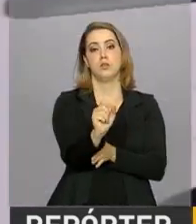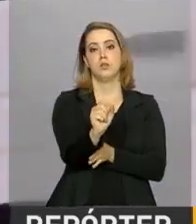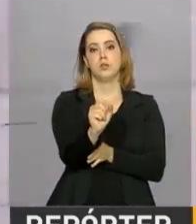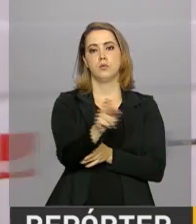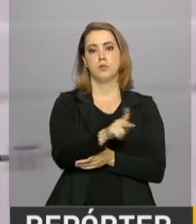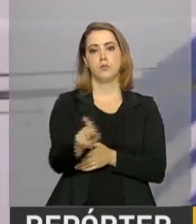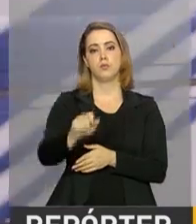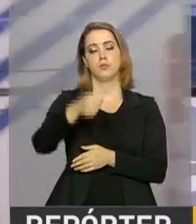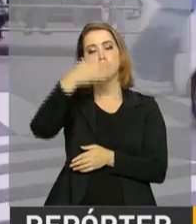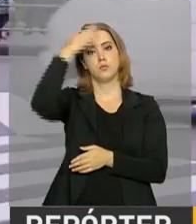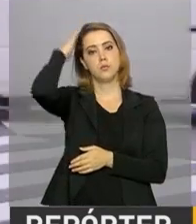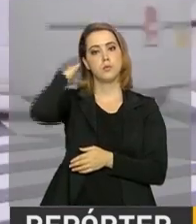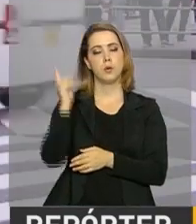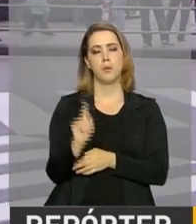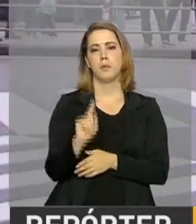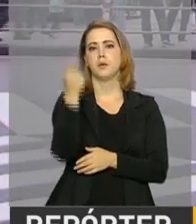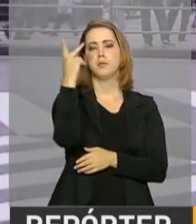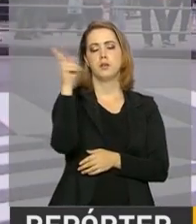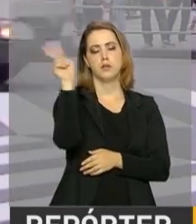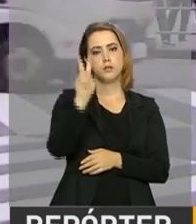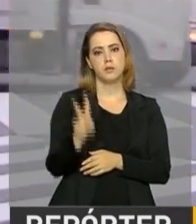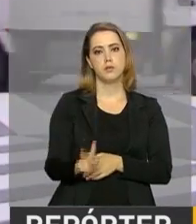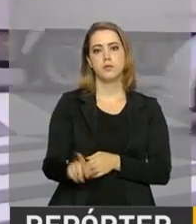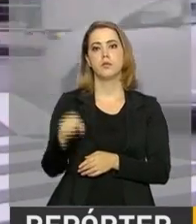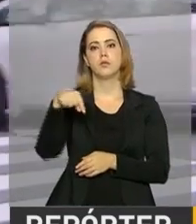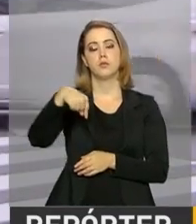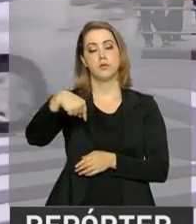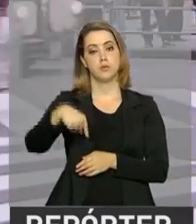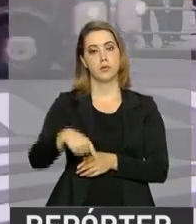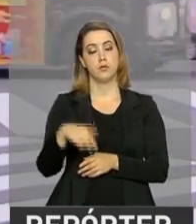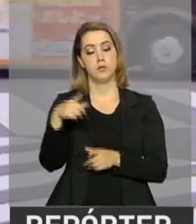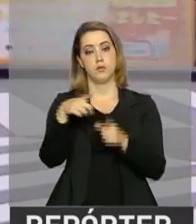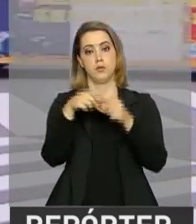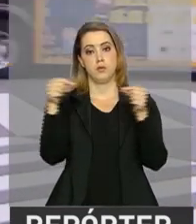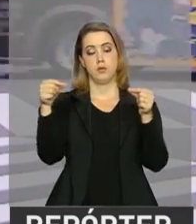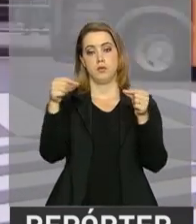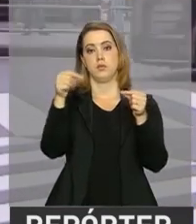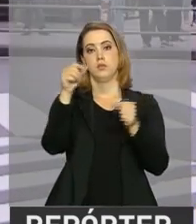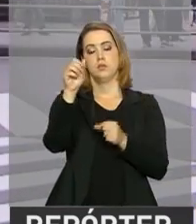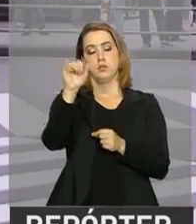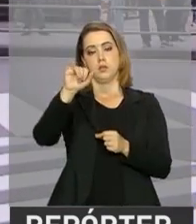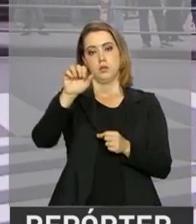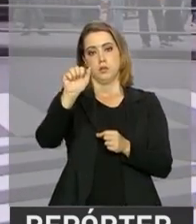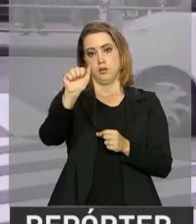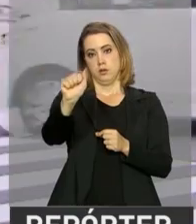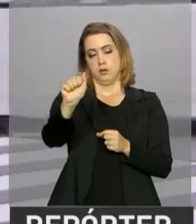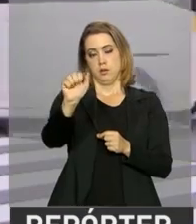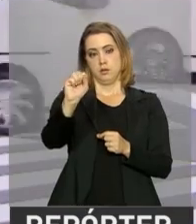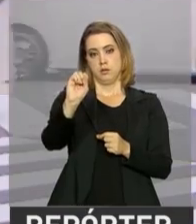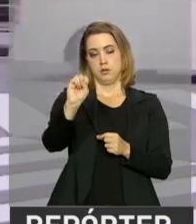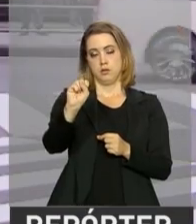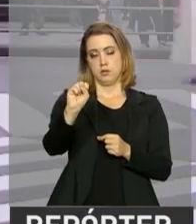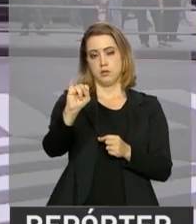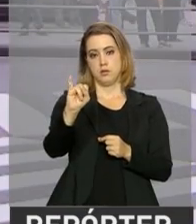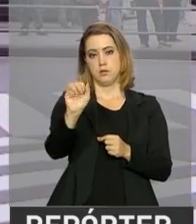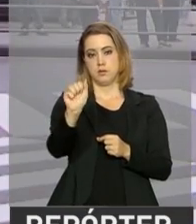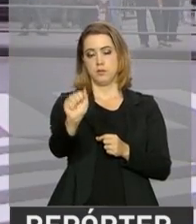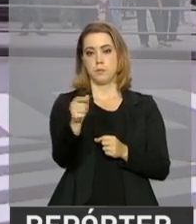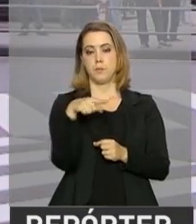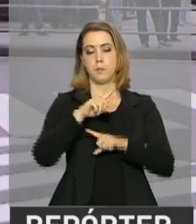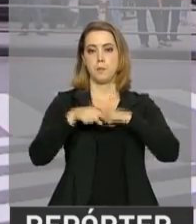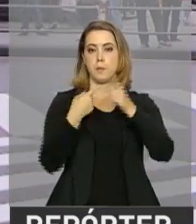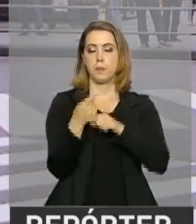faz a primeira viagem oficial de um chefe de Estado brasileiro ao país asiático em 11 anos, depois de concluir